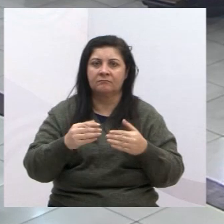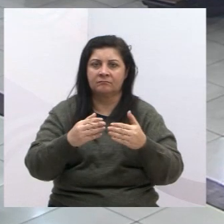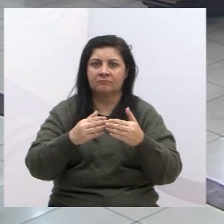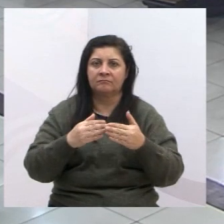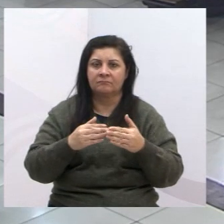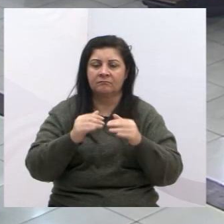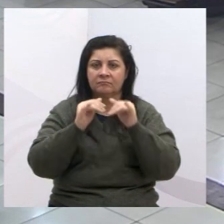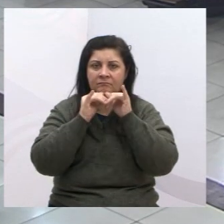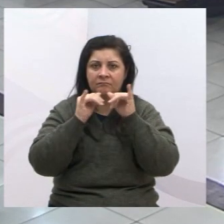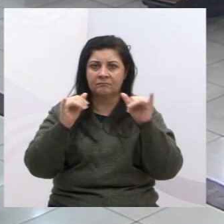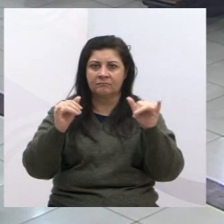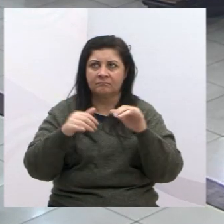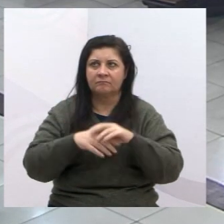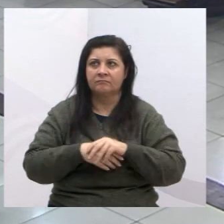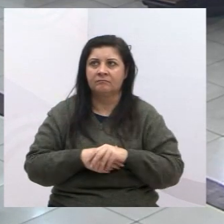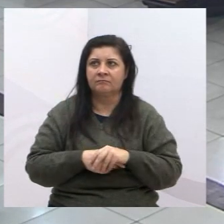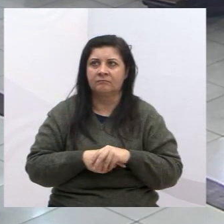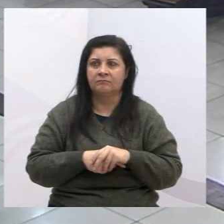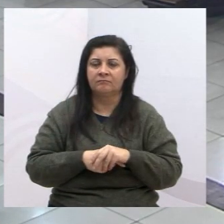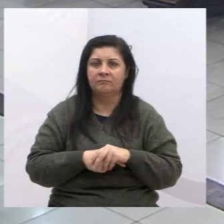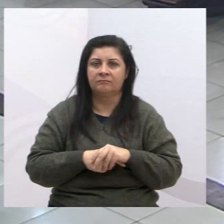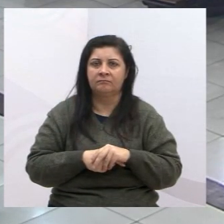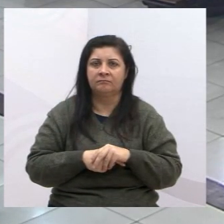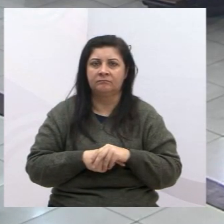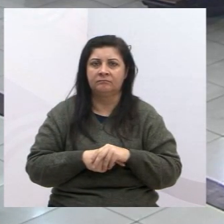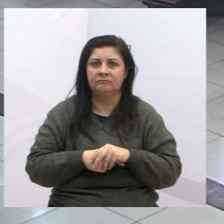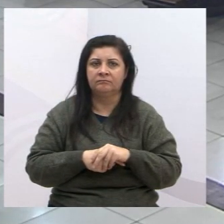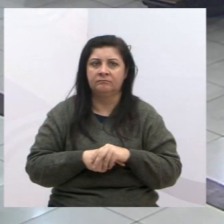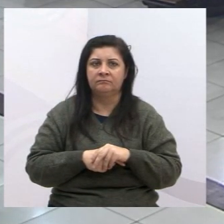informações protocolados para esta sessão.